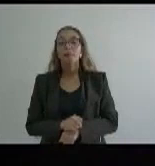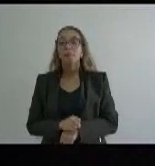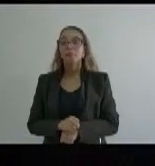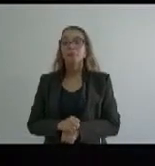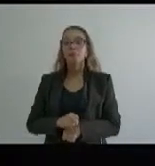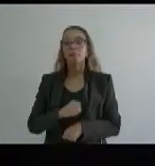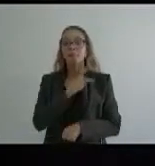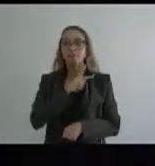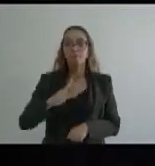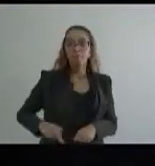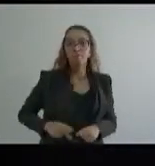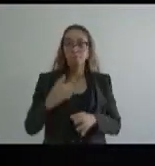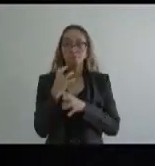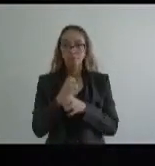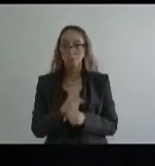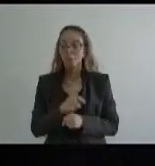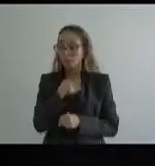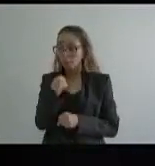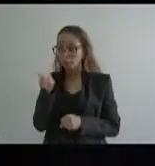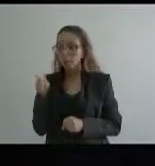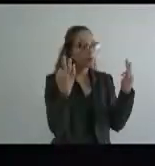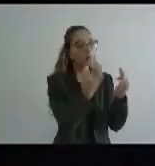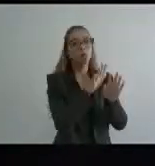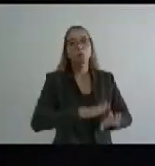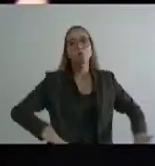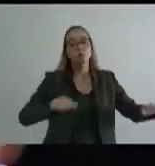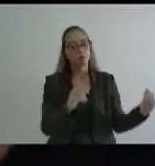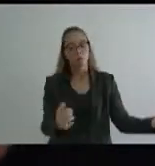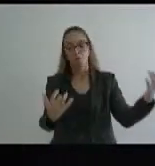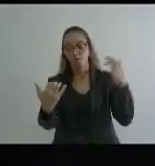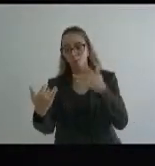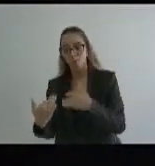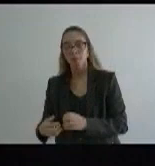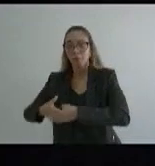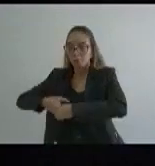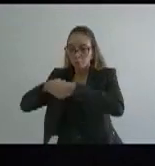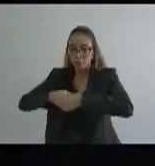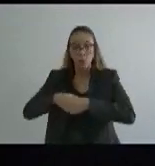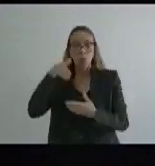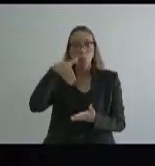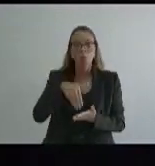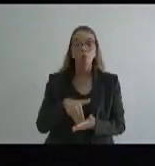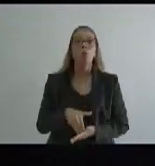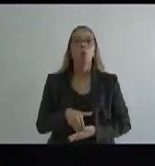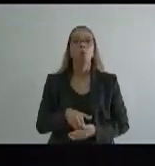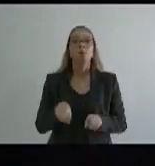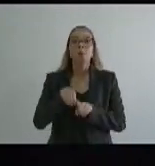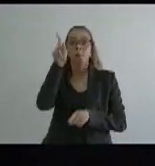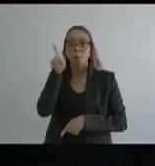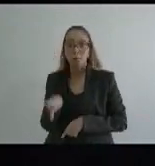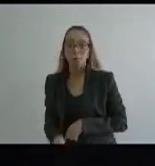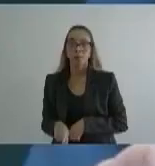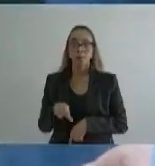estar aqui presente para cumprimentar a Vossa Excelência e o Tribunal de Contas. Cumprimentar, não por último e menos importante, o presidente eleito,